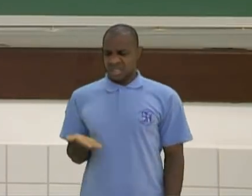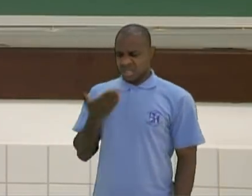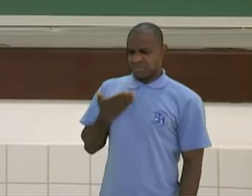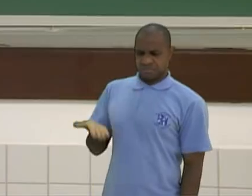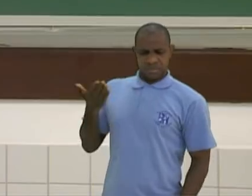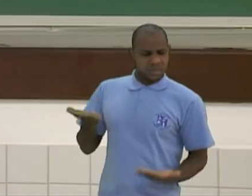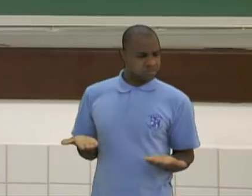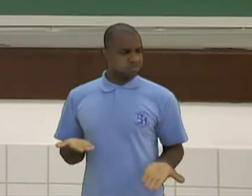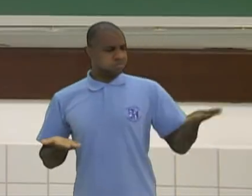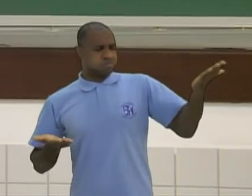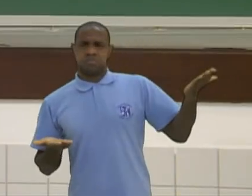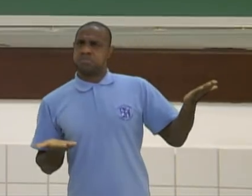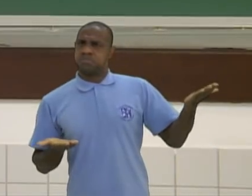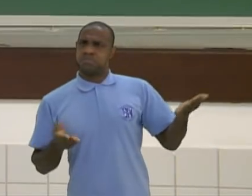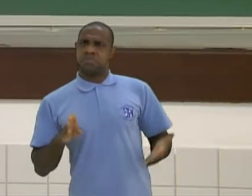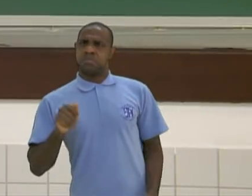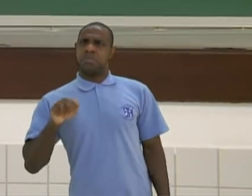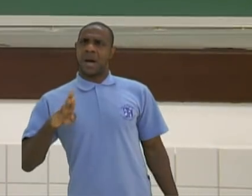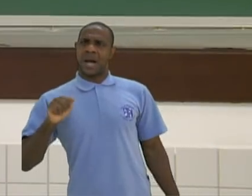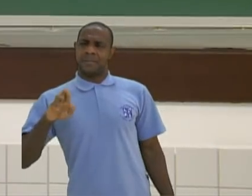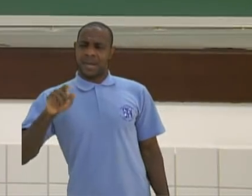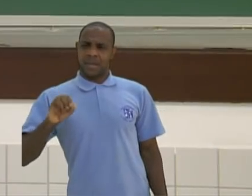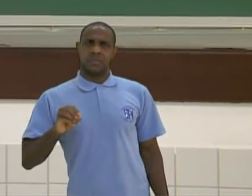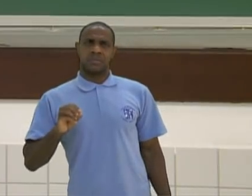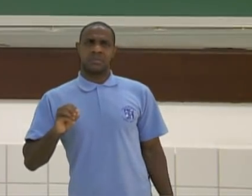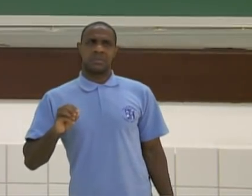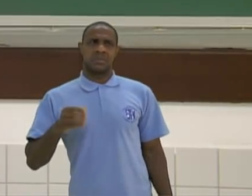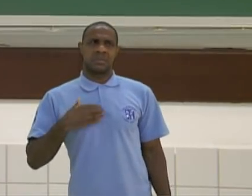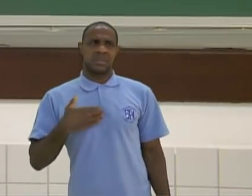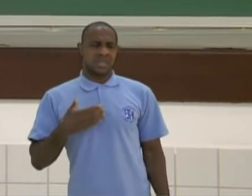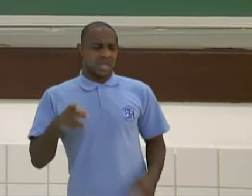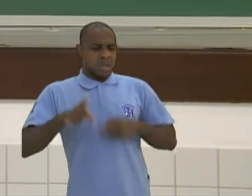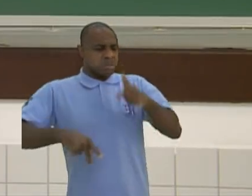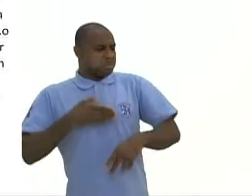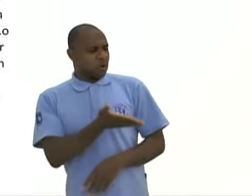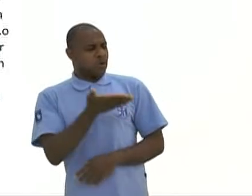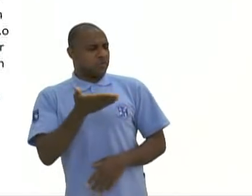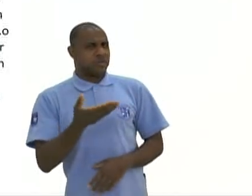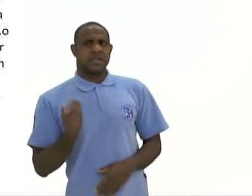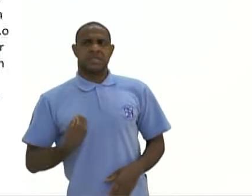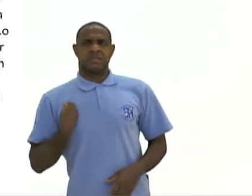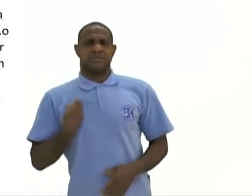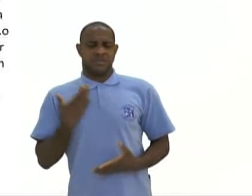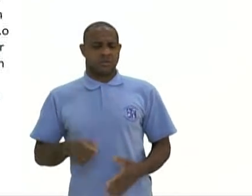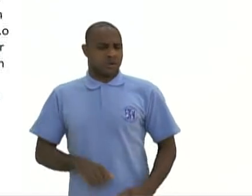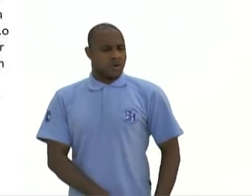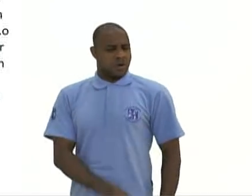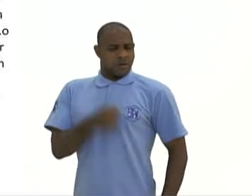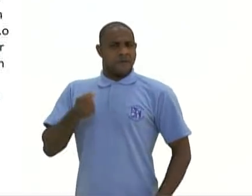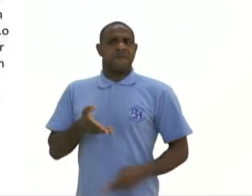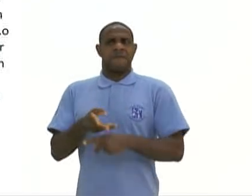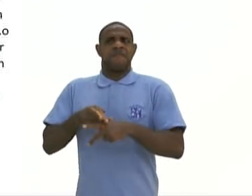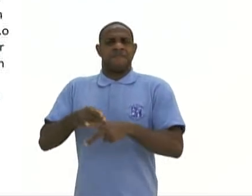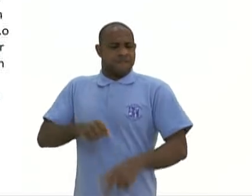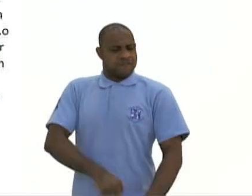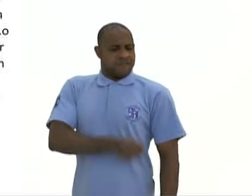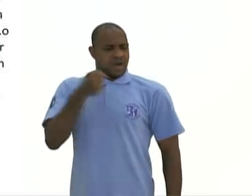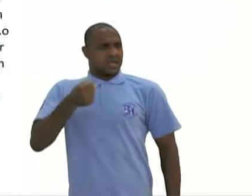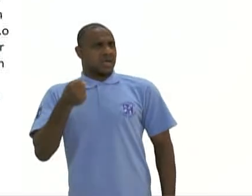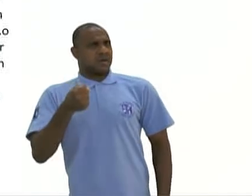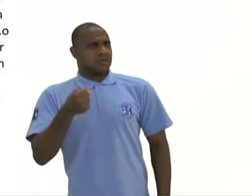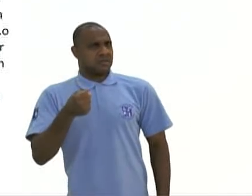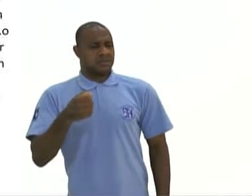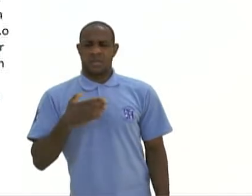Europa, Império Romano, norte da Europa, esses povos aí que vivem tribal ainda, com facão ali na mão ali, Nós não, olha o